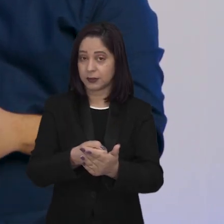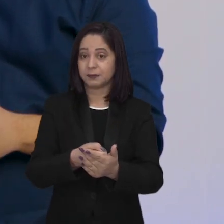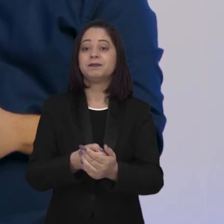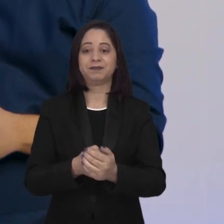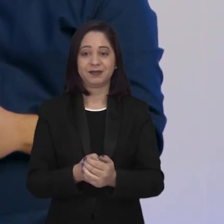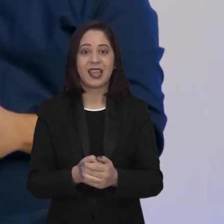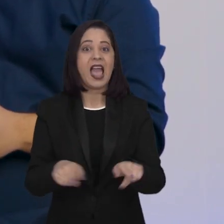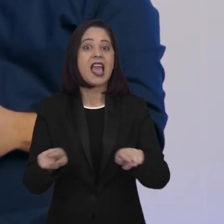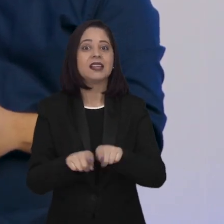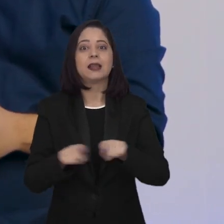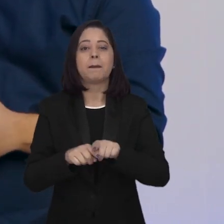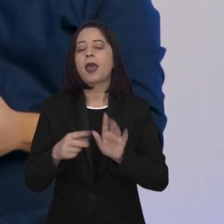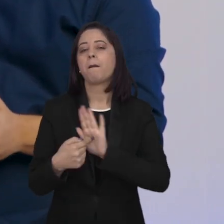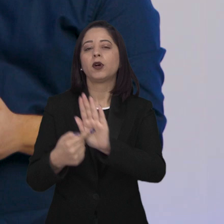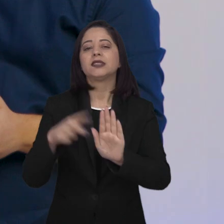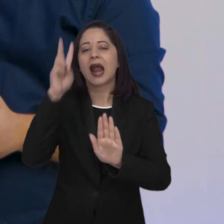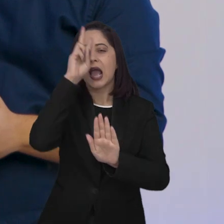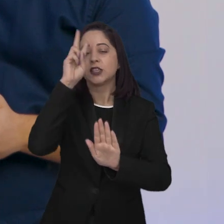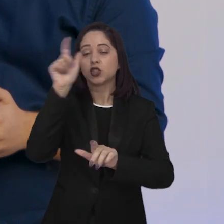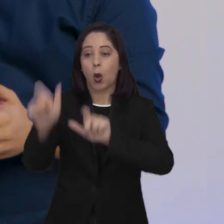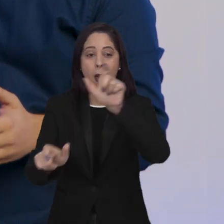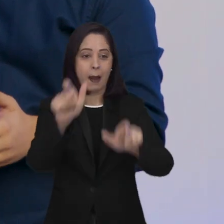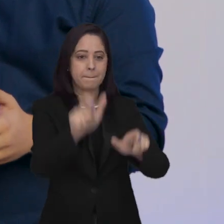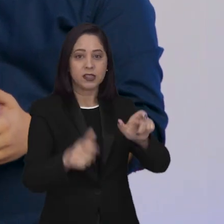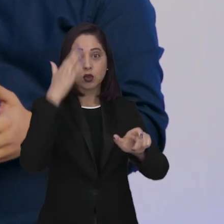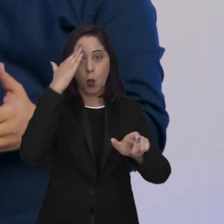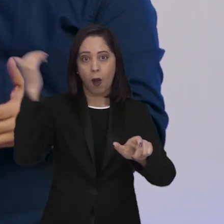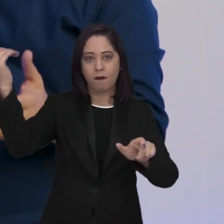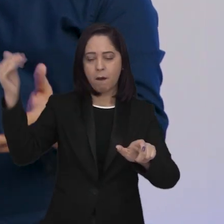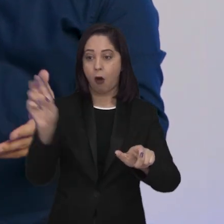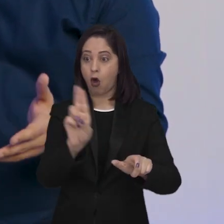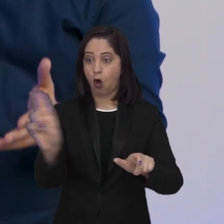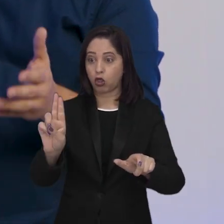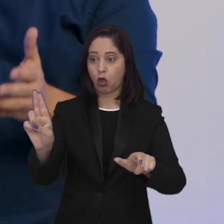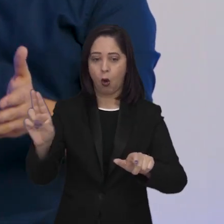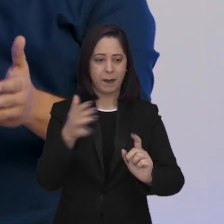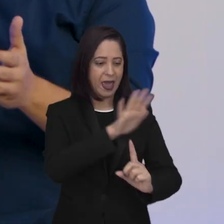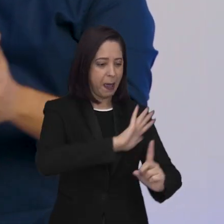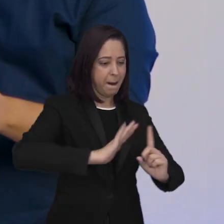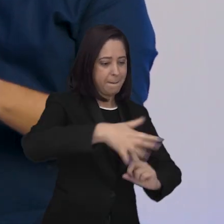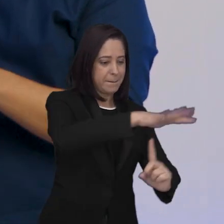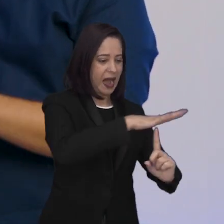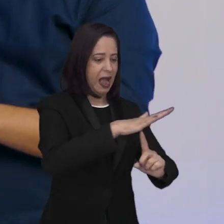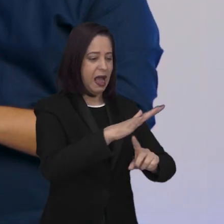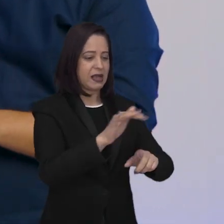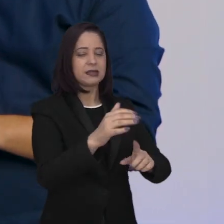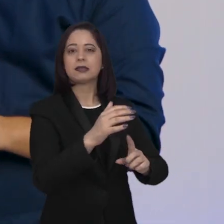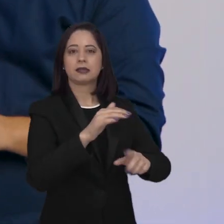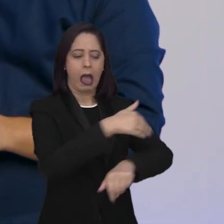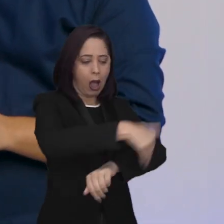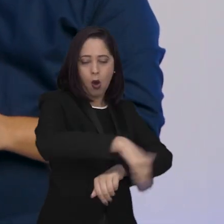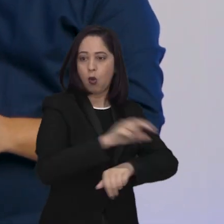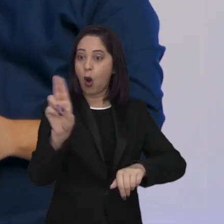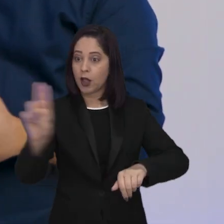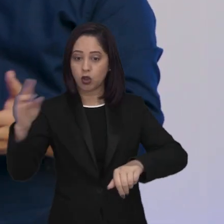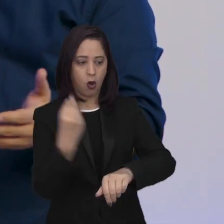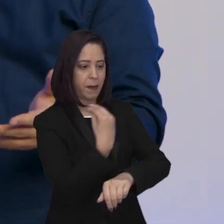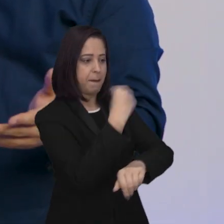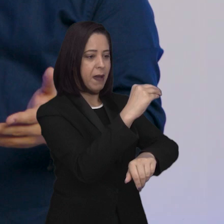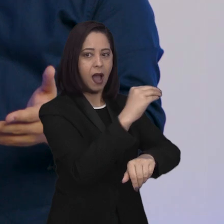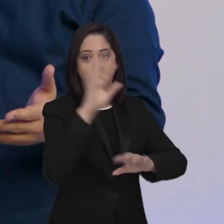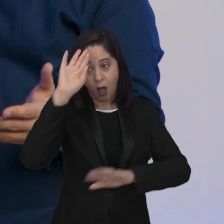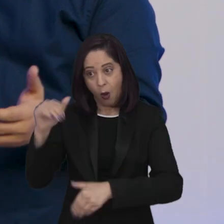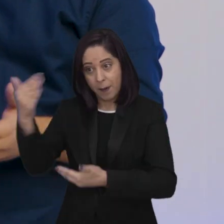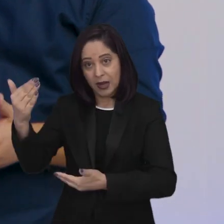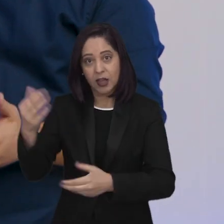vive no município. Tem ainda a história de pessoas que tiveram os nomes eternizados em ruas, praças e parques de São José. E como esse